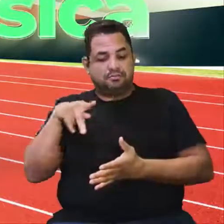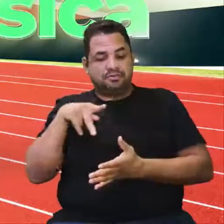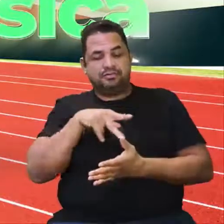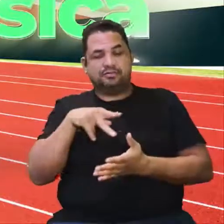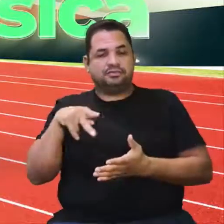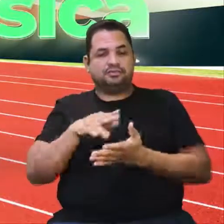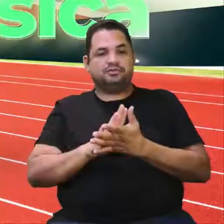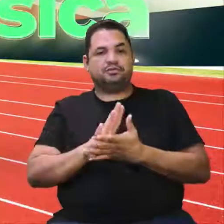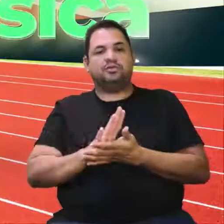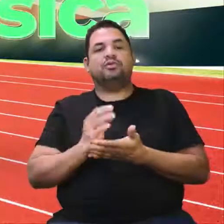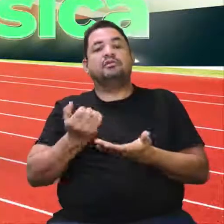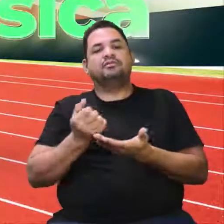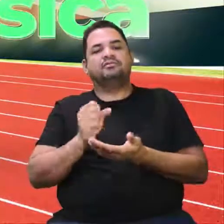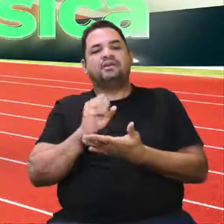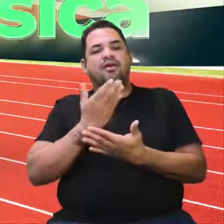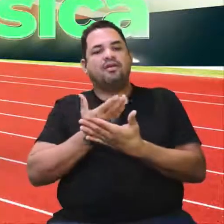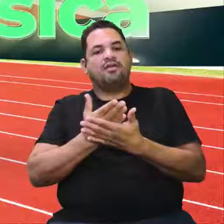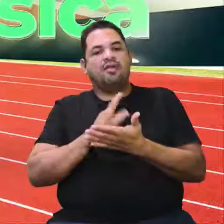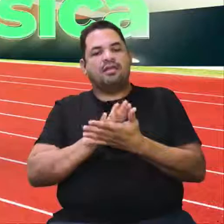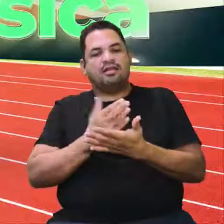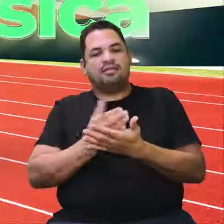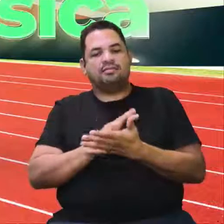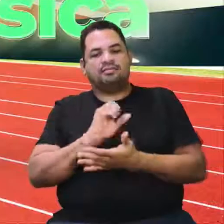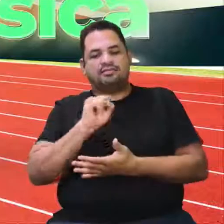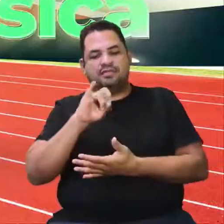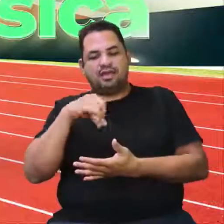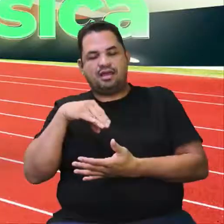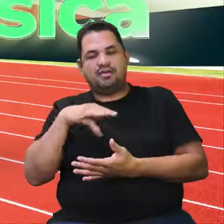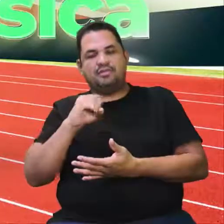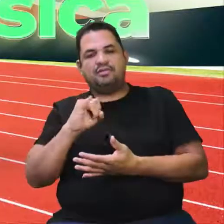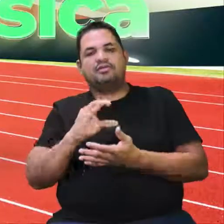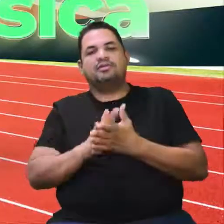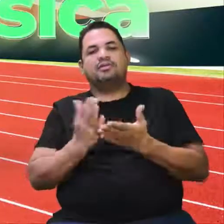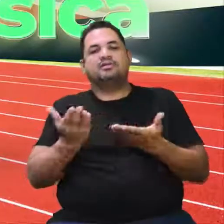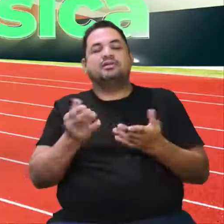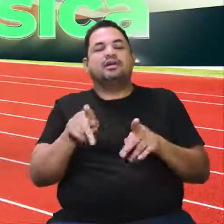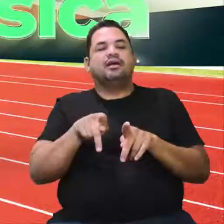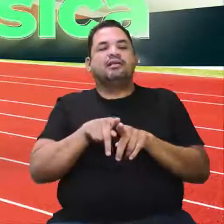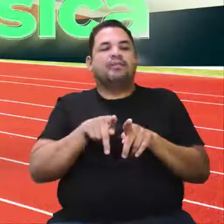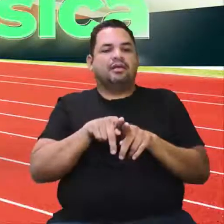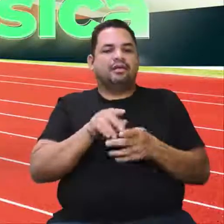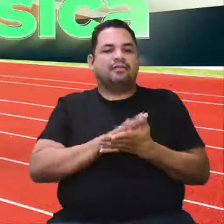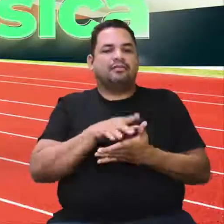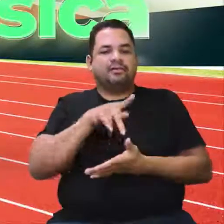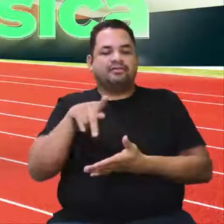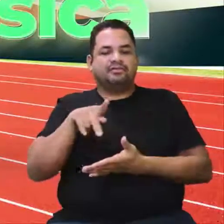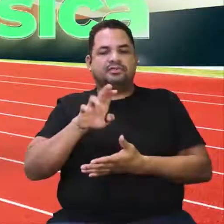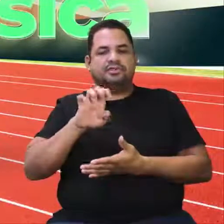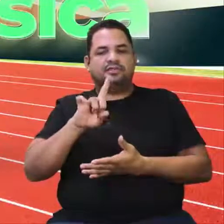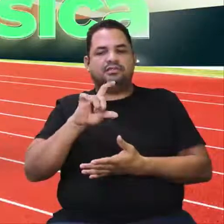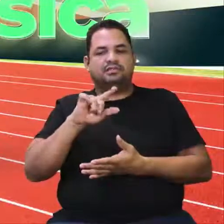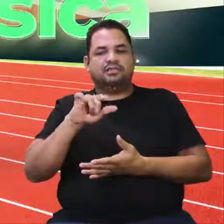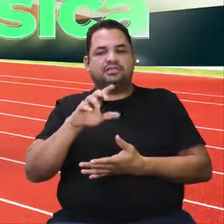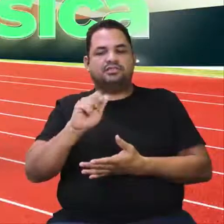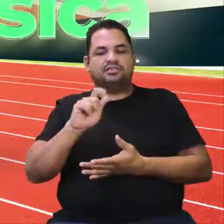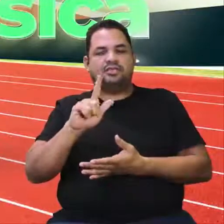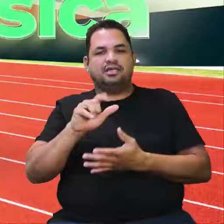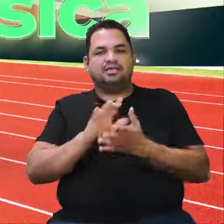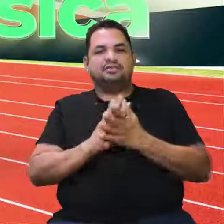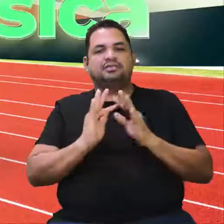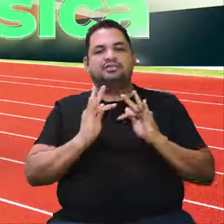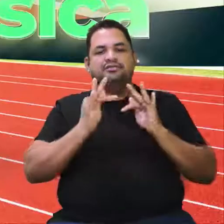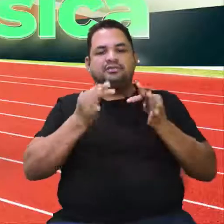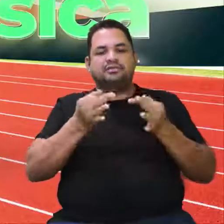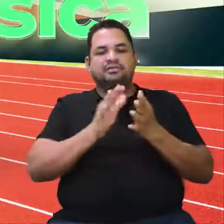Iris, nosso intérprete Sâmio e a professora Elisângela, seja bem-vindo. Estamos fechando a